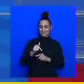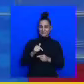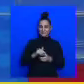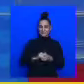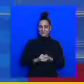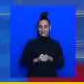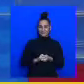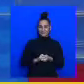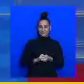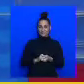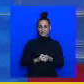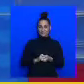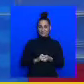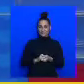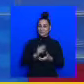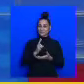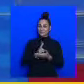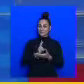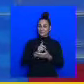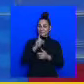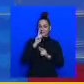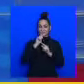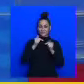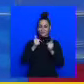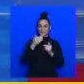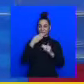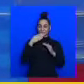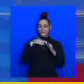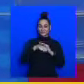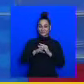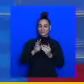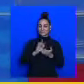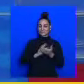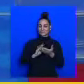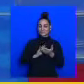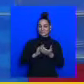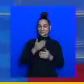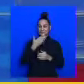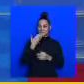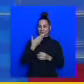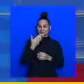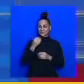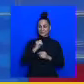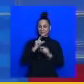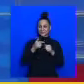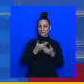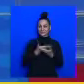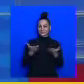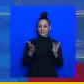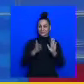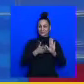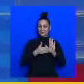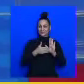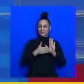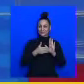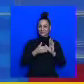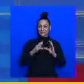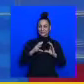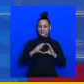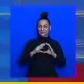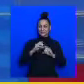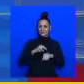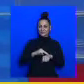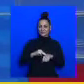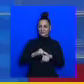27. Na sequência do dia de sorte, tem Time Mania, tem Loto Fácil. Boa sorte para você que apostou.